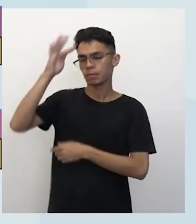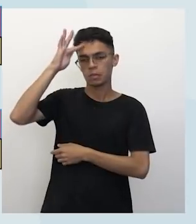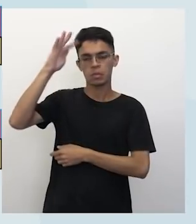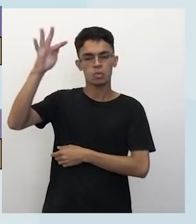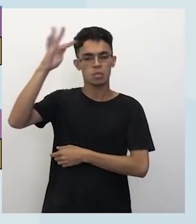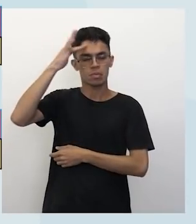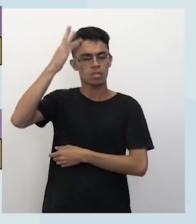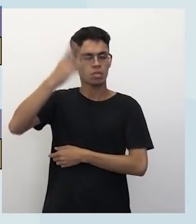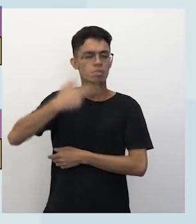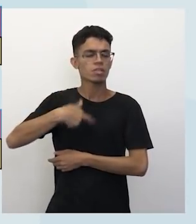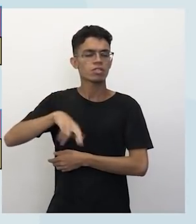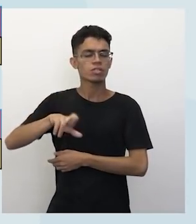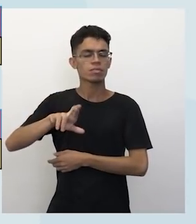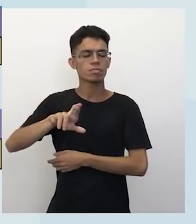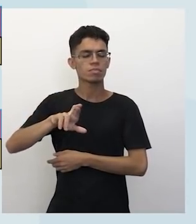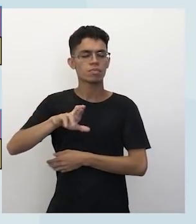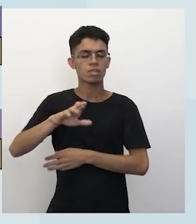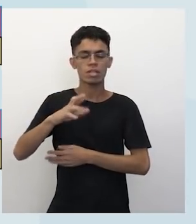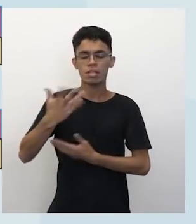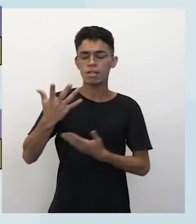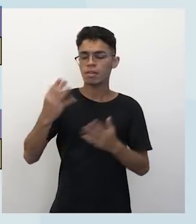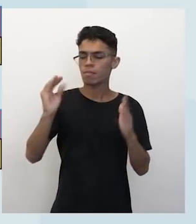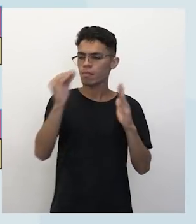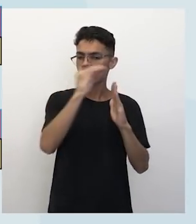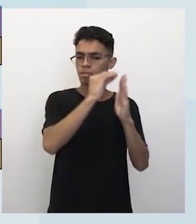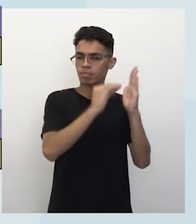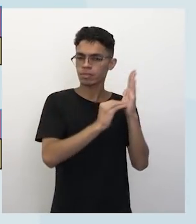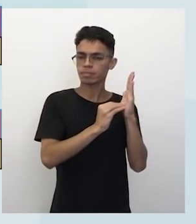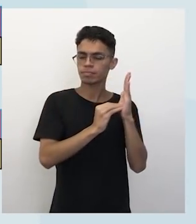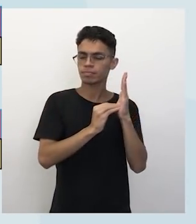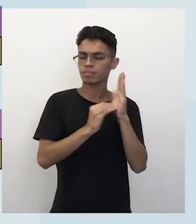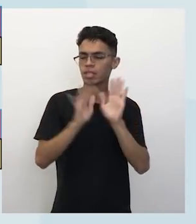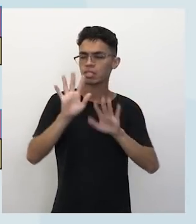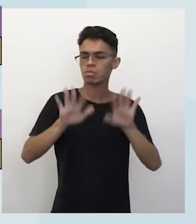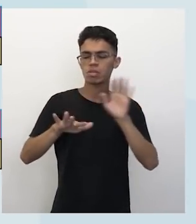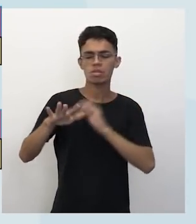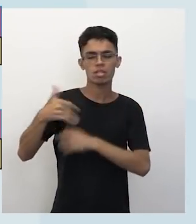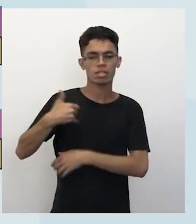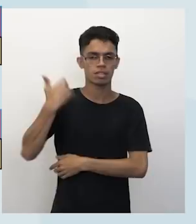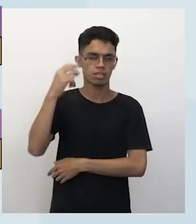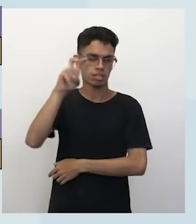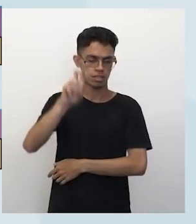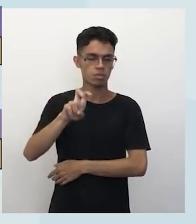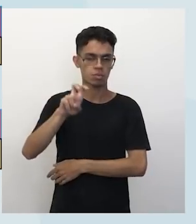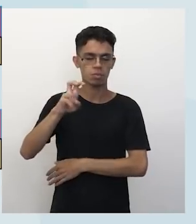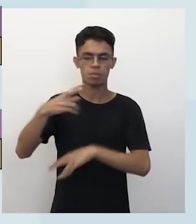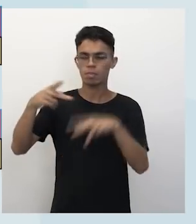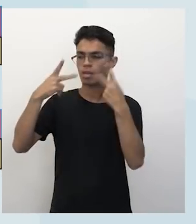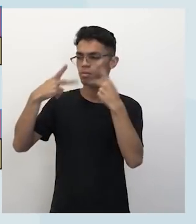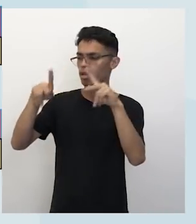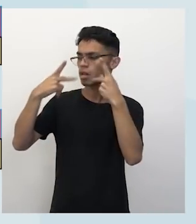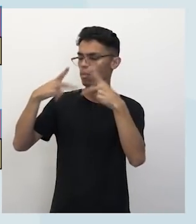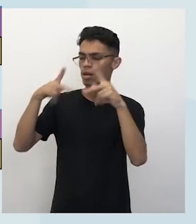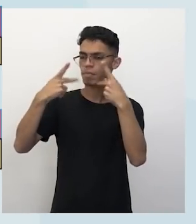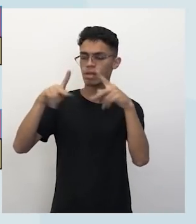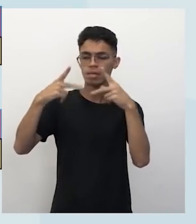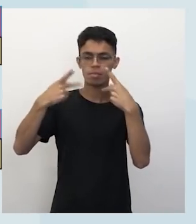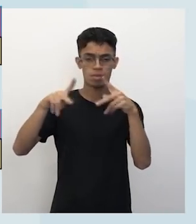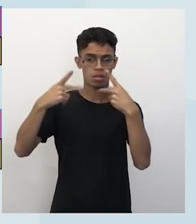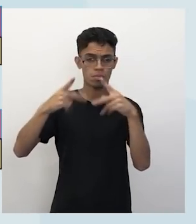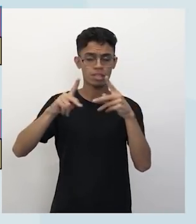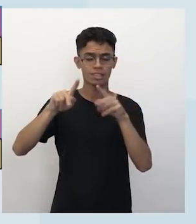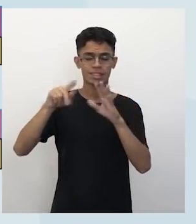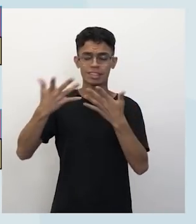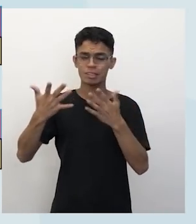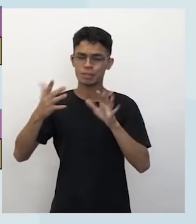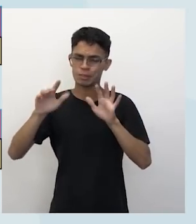que dizem que ele começou a marcar essa nova filosofia quando ele tinha por volta de 5 anos. Só que ele vai sofrer uma